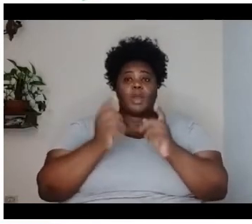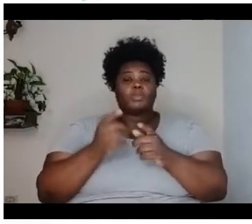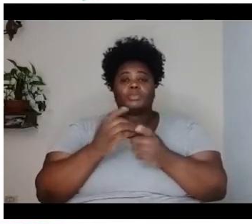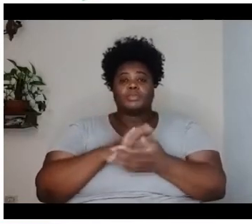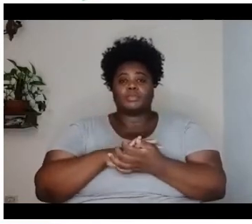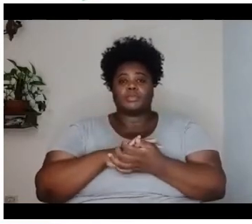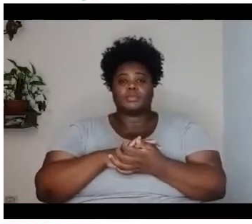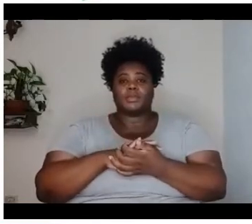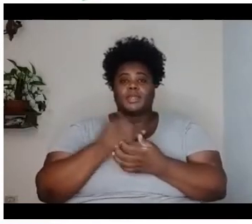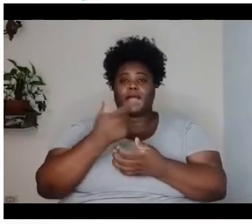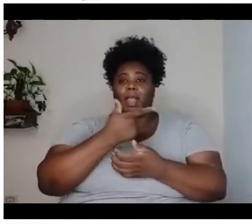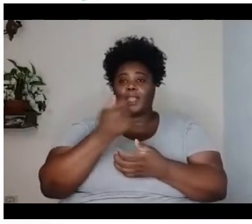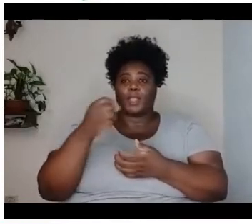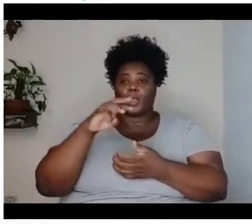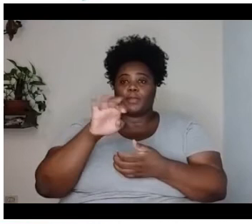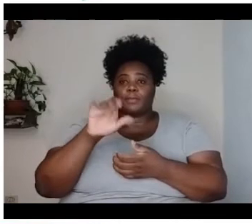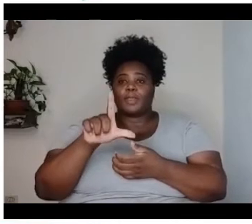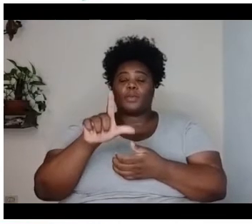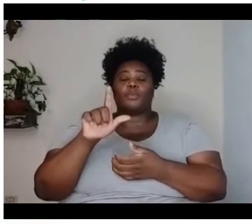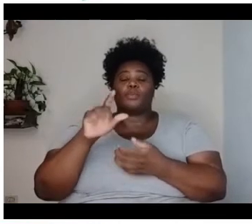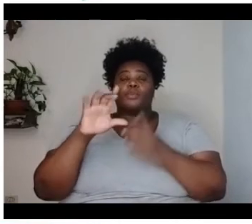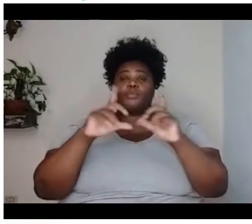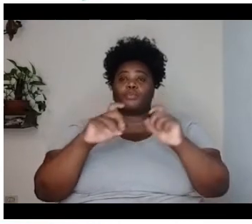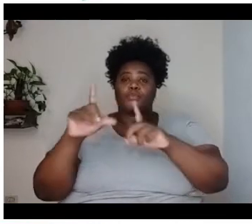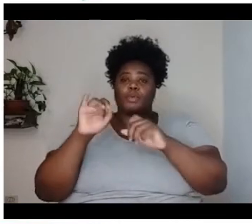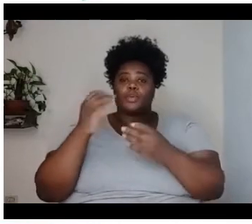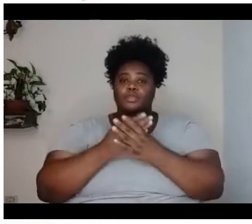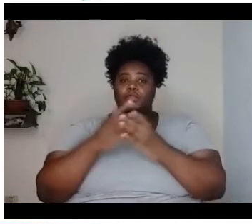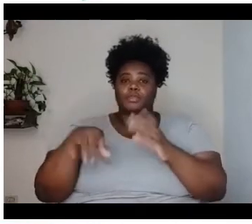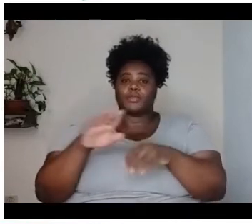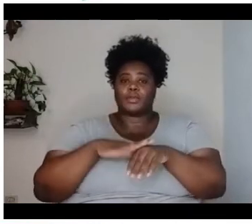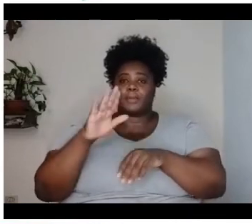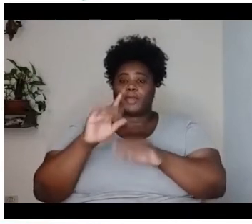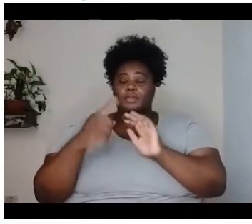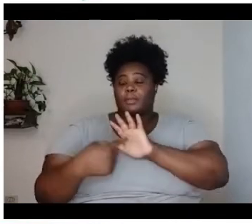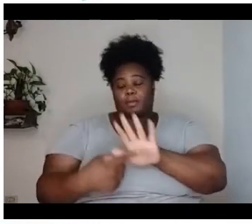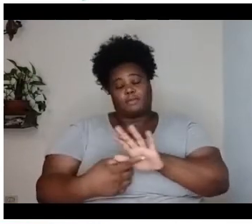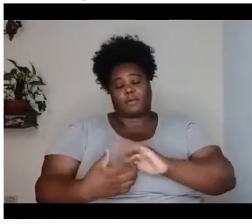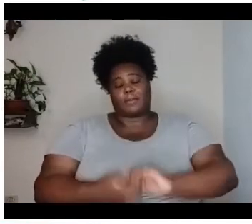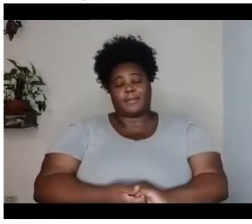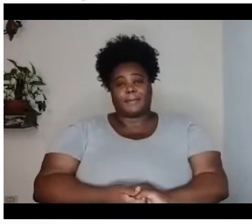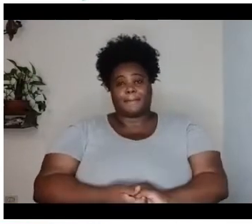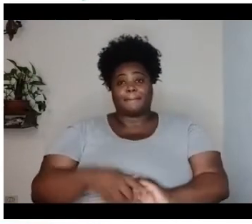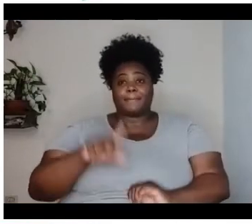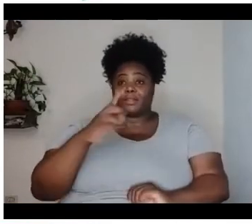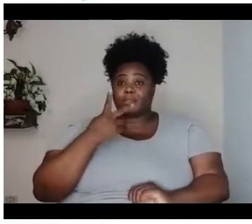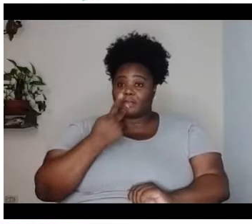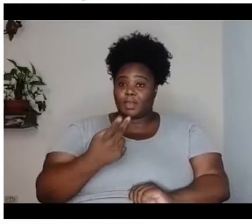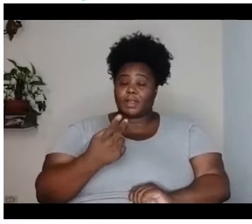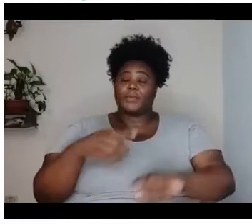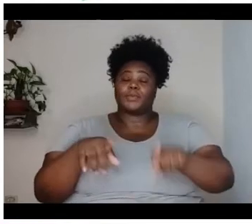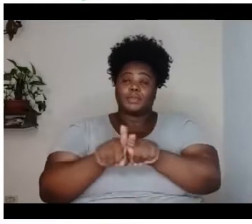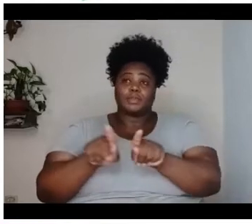2.000 fotos que registram qualquer processo, né? Imagino mais numa performance. E você chegou a falar uma coisa que